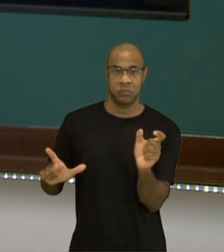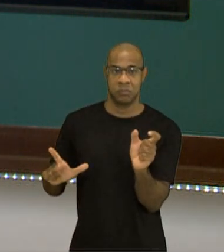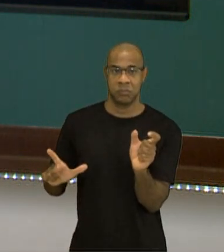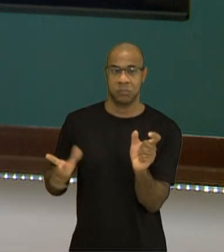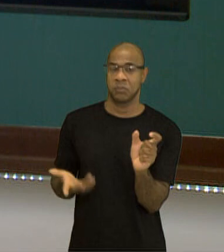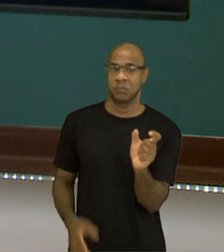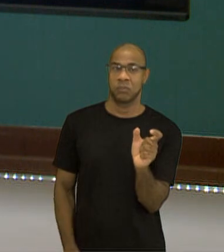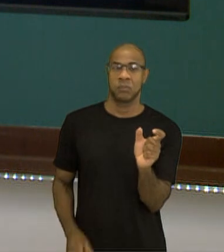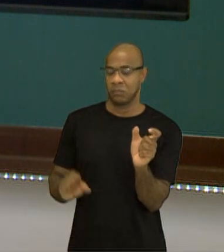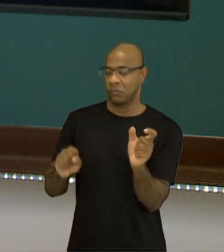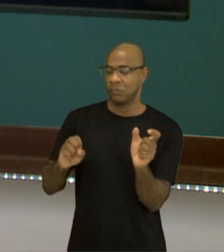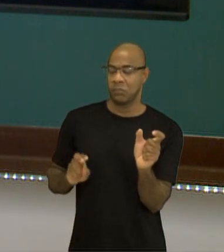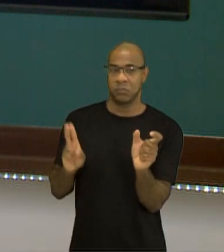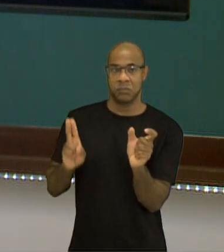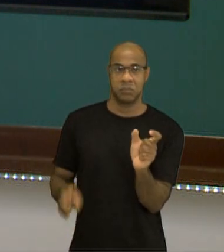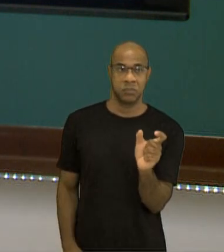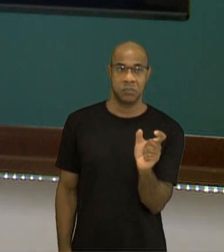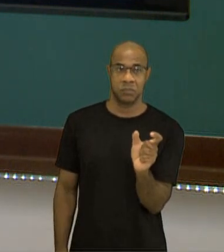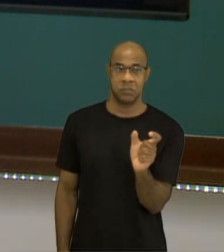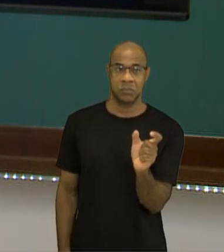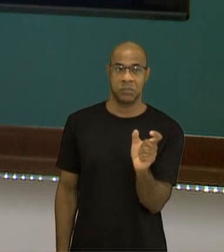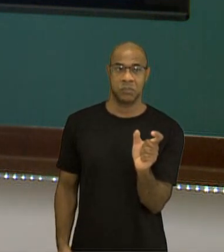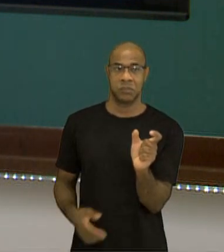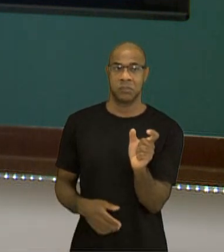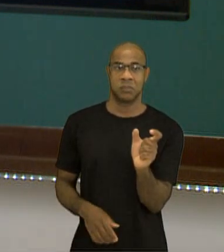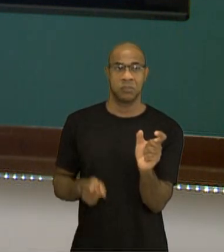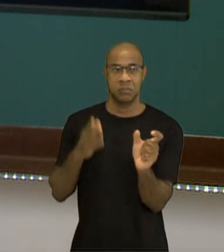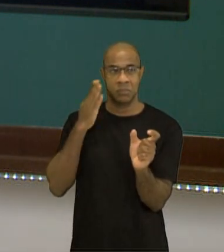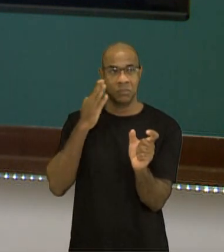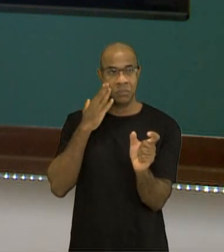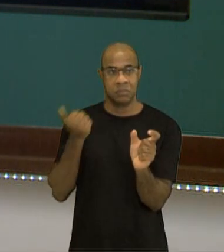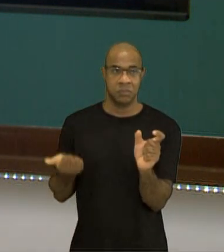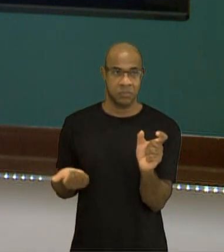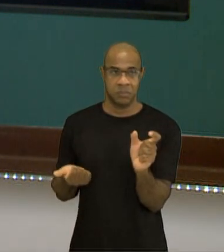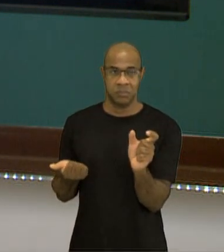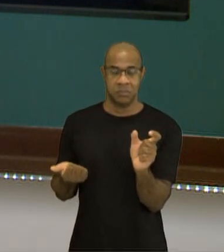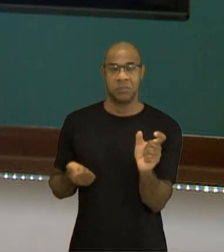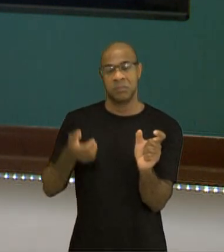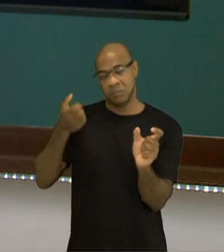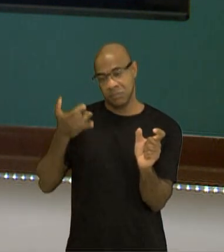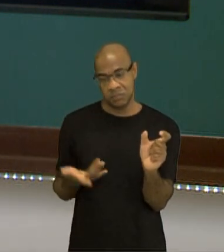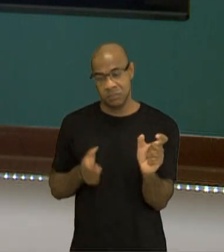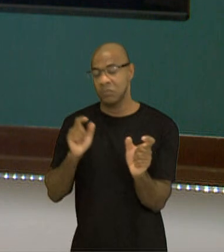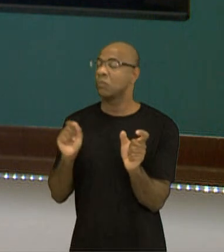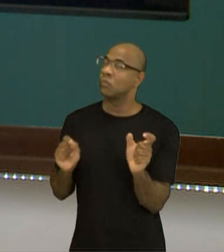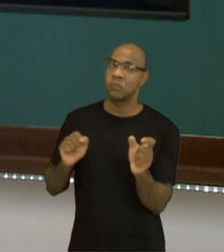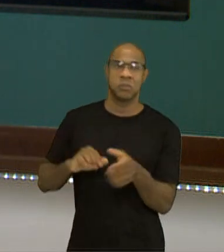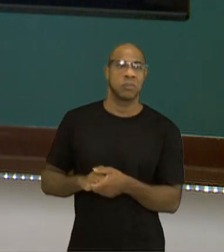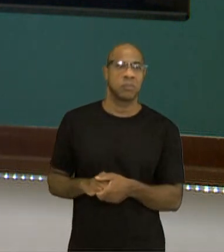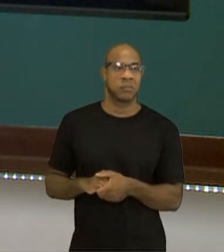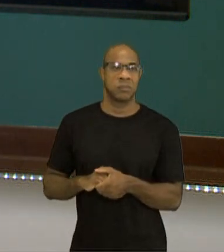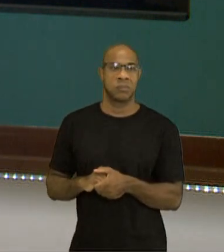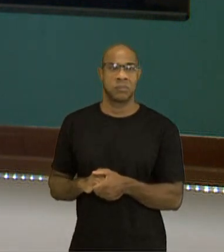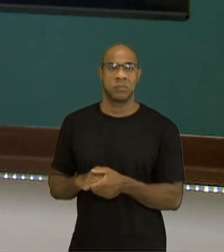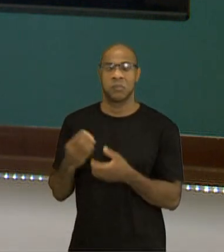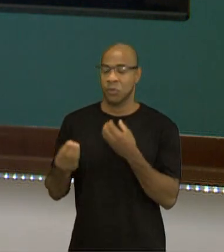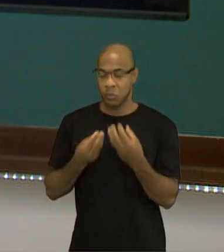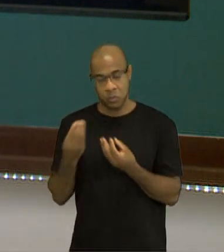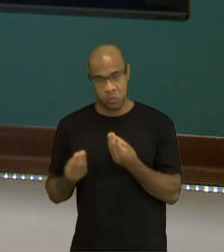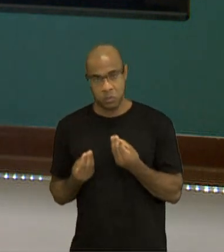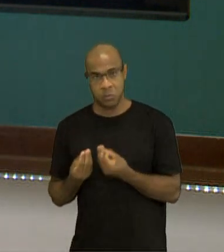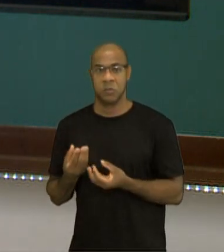frases curtas, né? Pode falar bastante, só que com frases curtas. Use of sentence connectives such as well, so, you